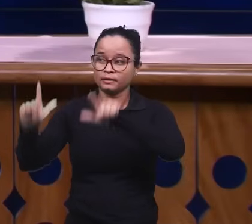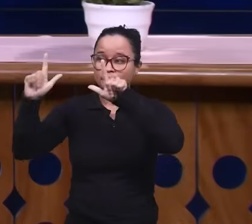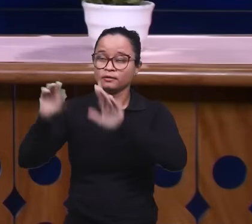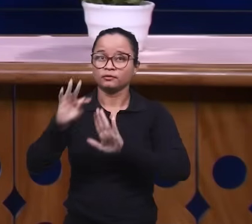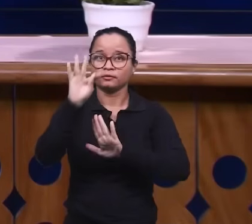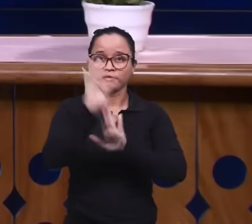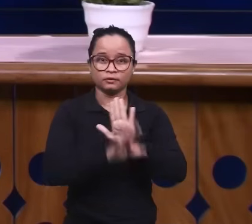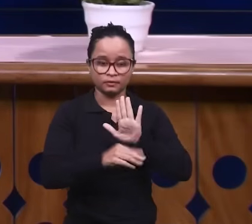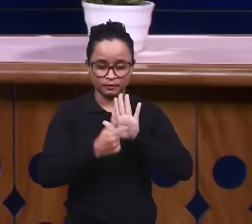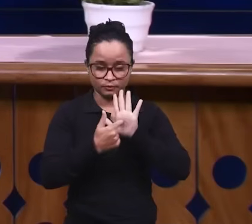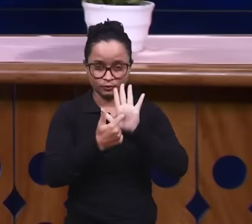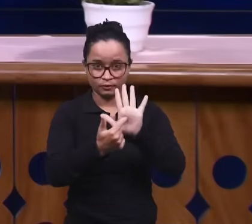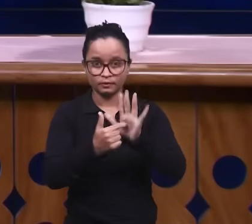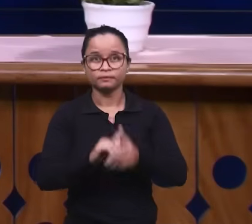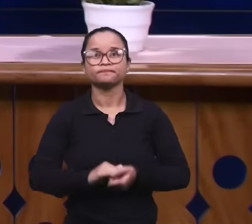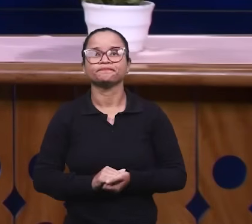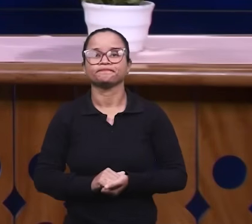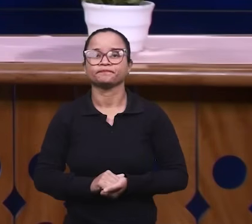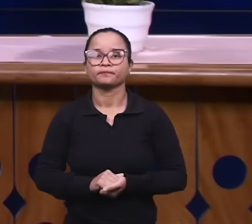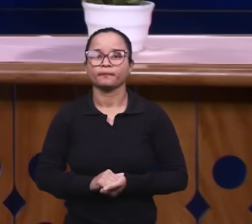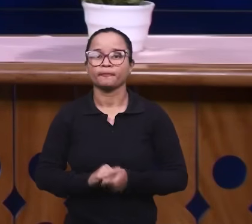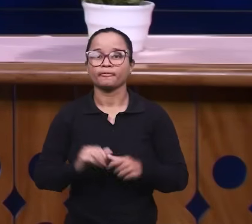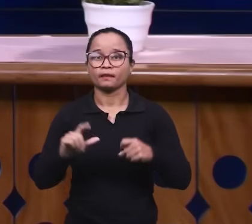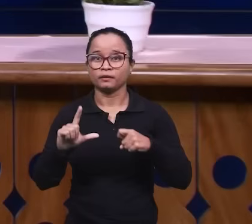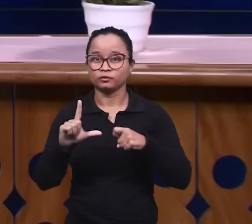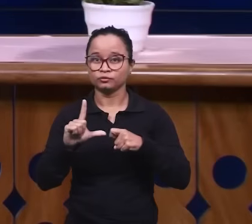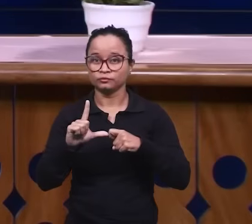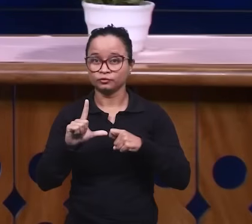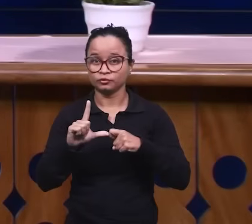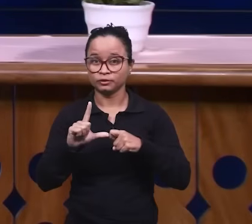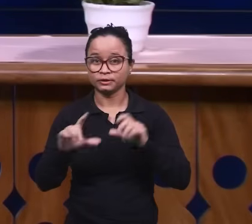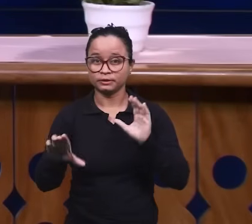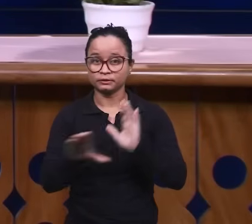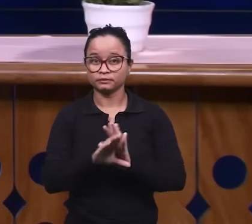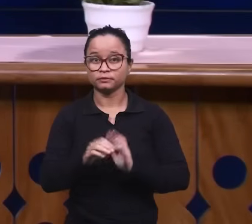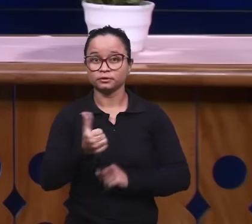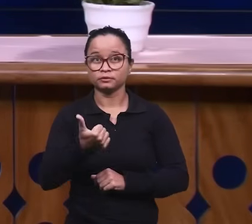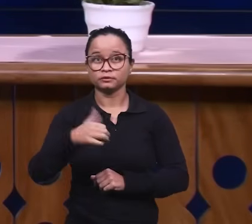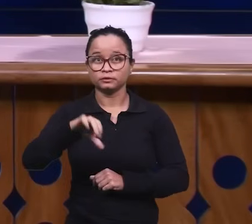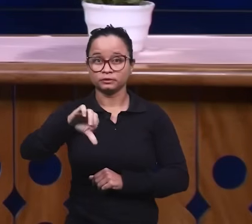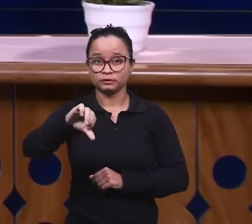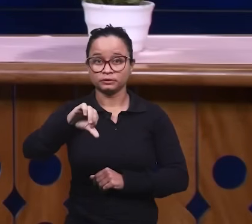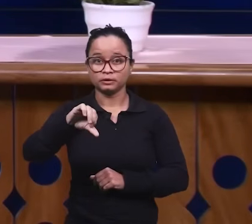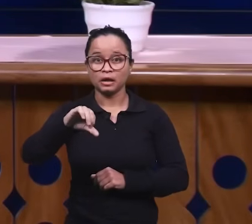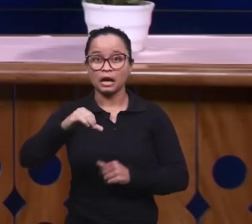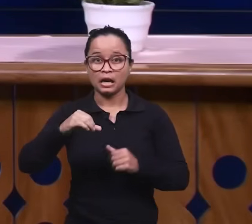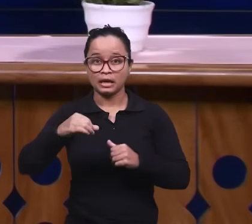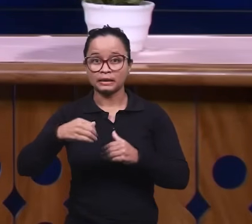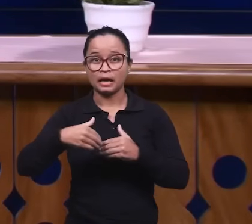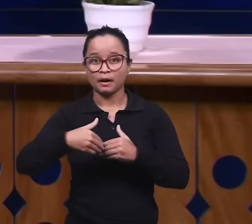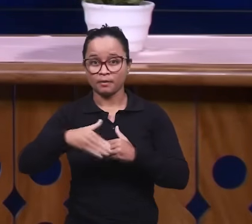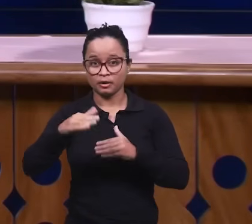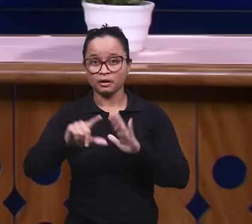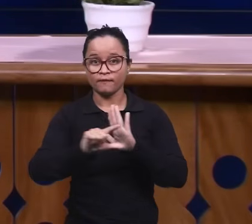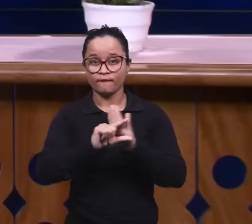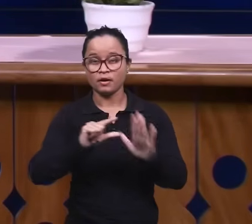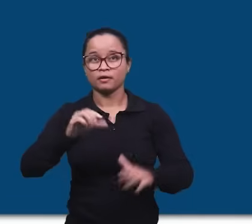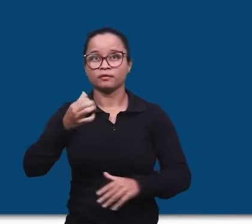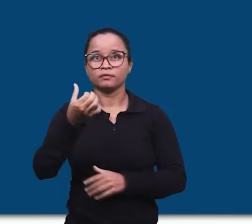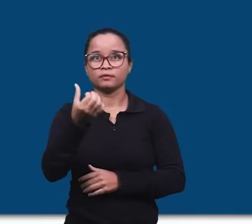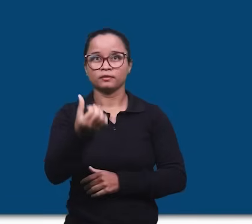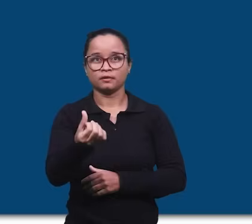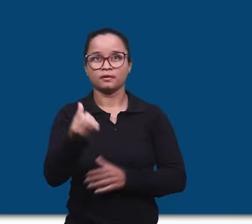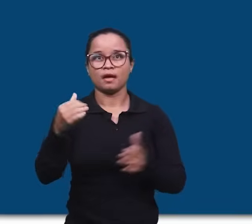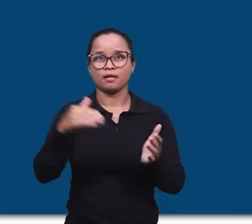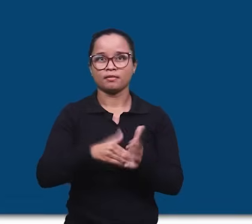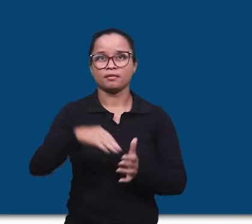será projetado, que está em Lucas capítulo 19, a partir do verso 6, iremos ler até o